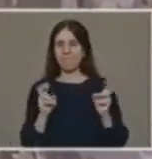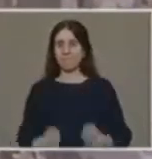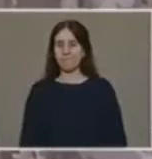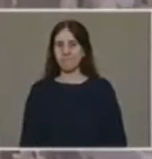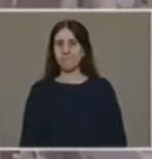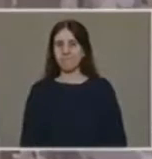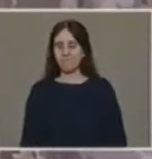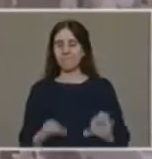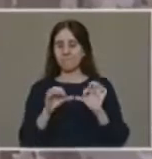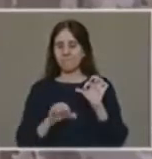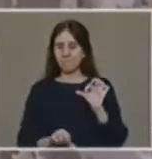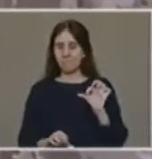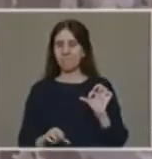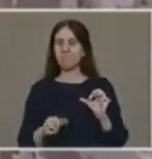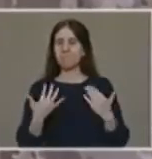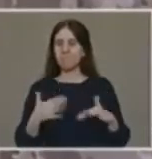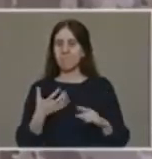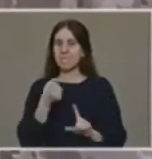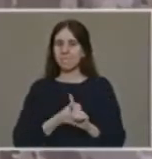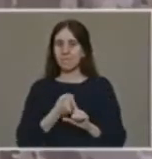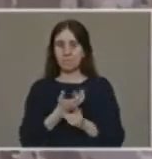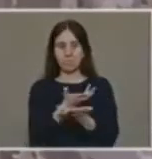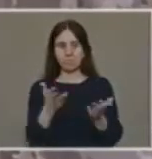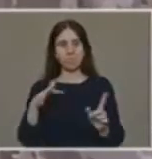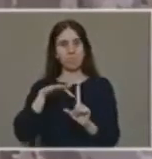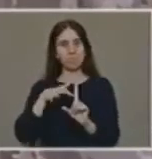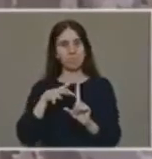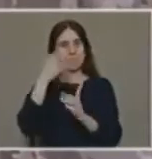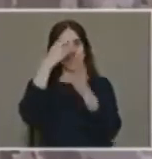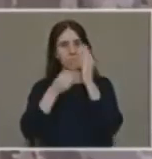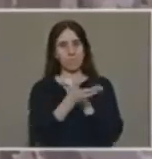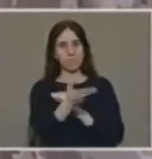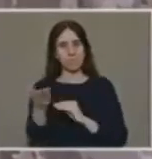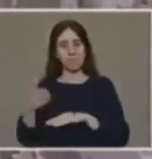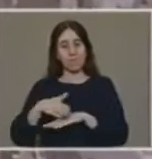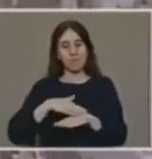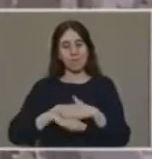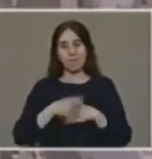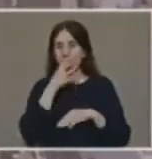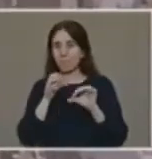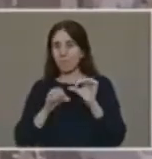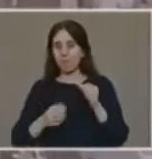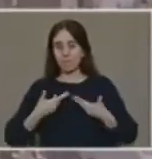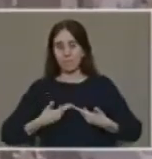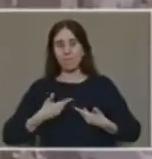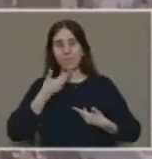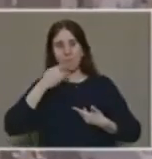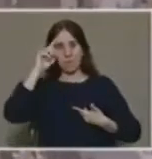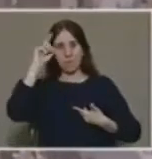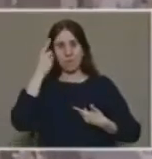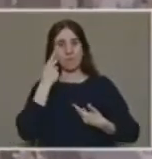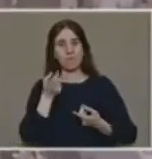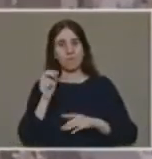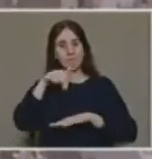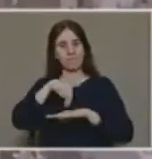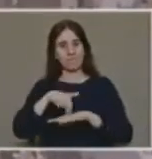forte, desafiadora, dirigida aos discípulos tocados pelos gestos e pelas palavras do Mestre